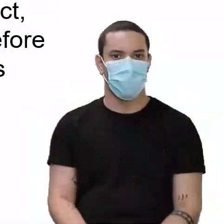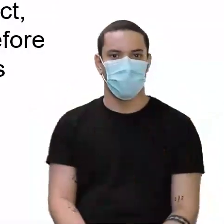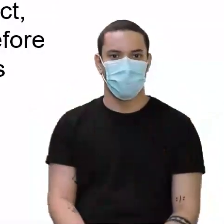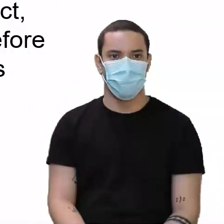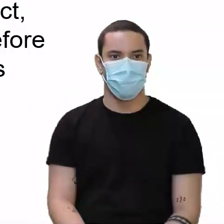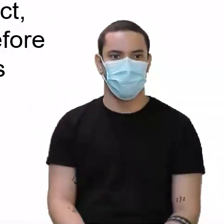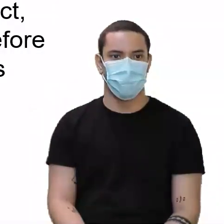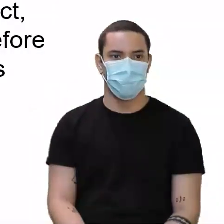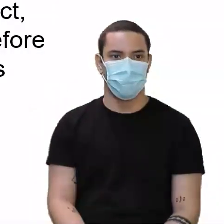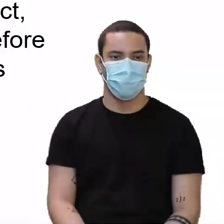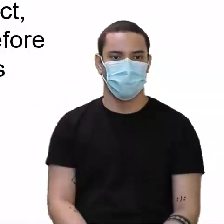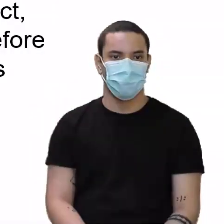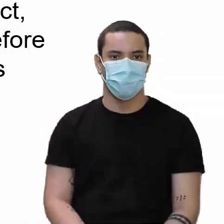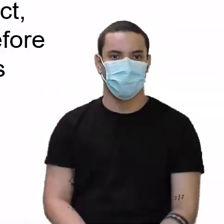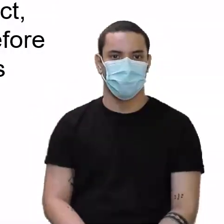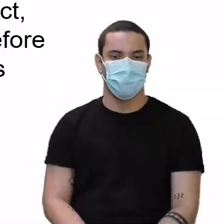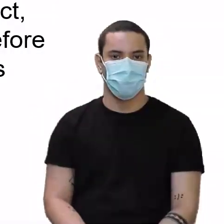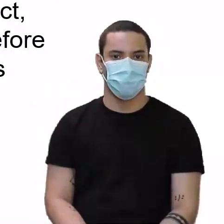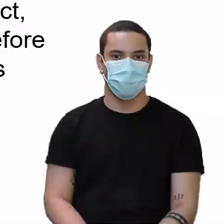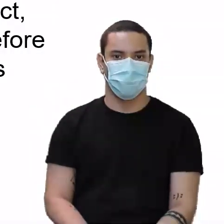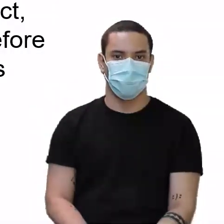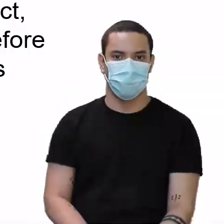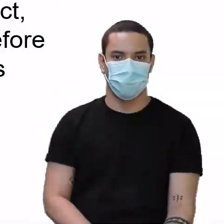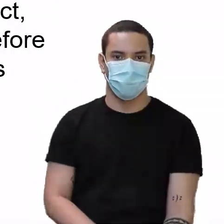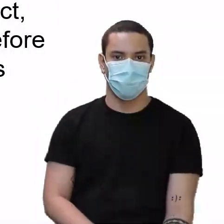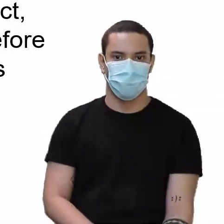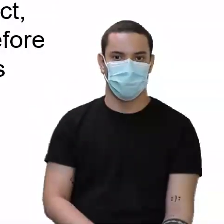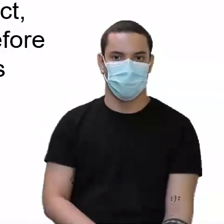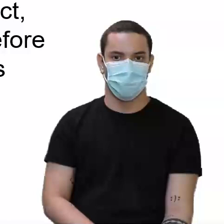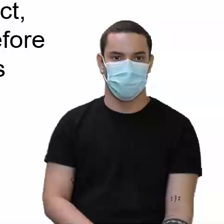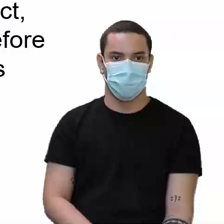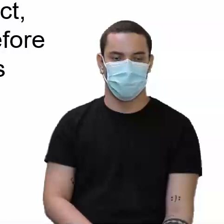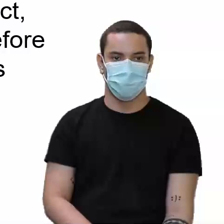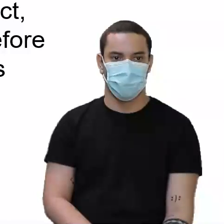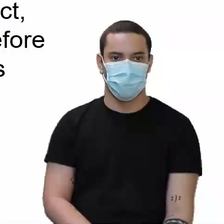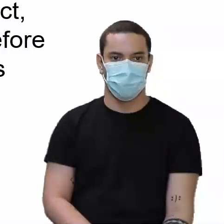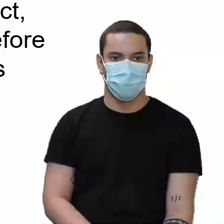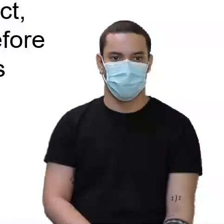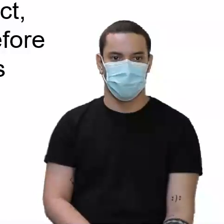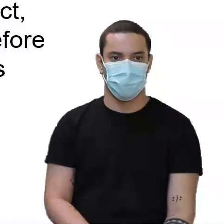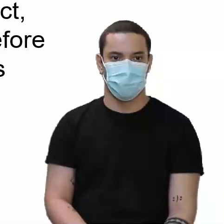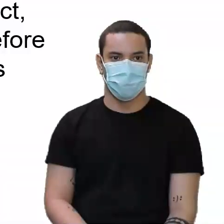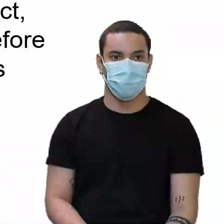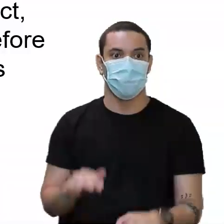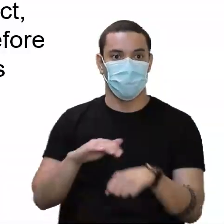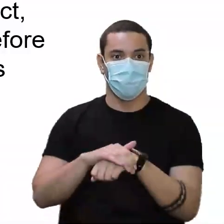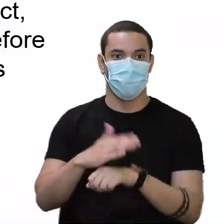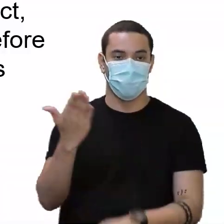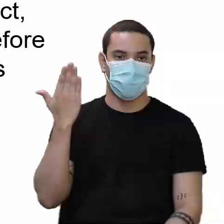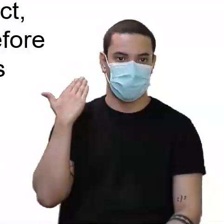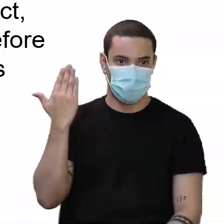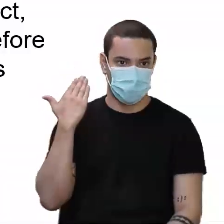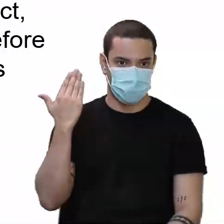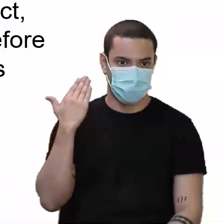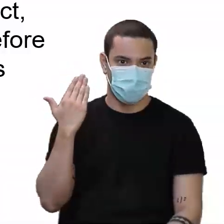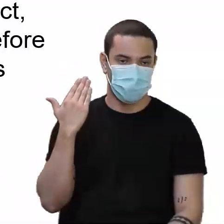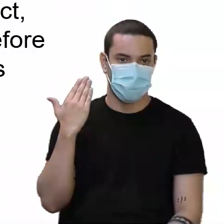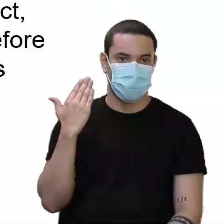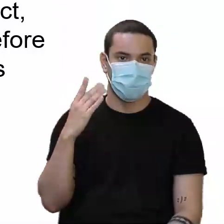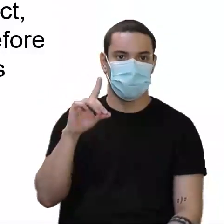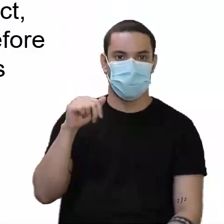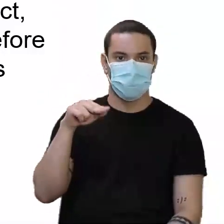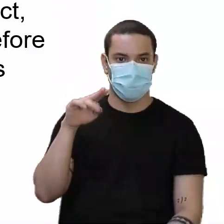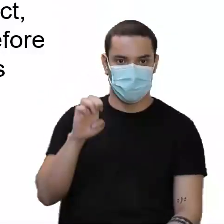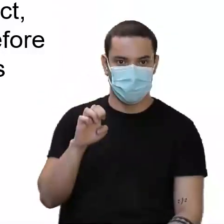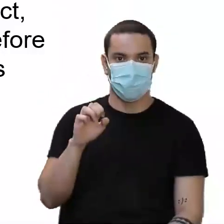aí, last night, Danny and Emily danced in a competition. Noite passada, o Dani e a